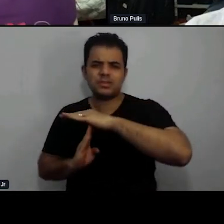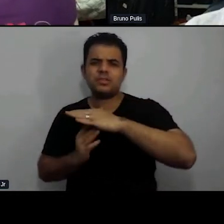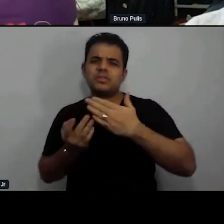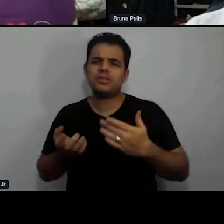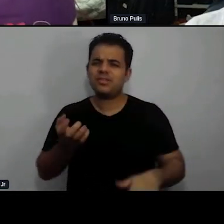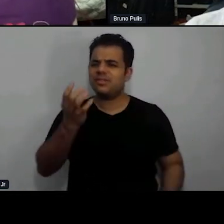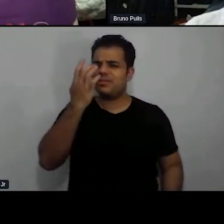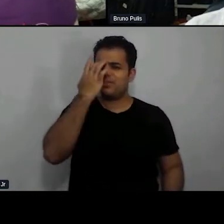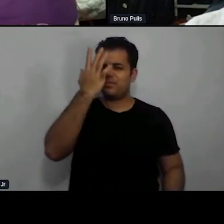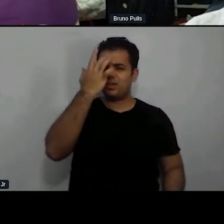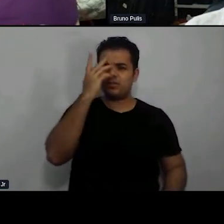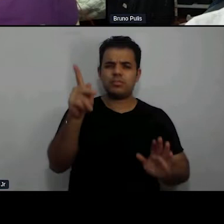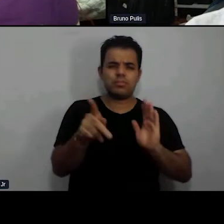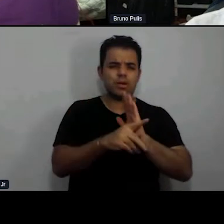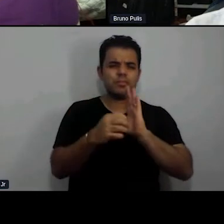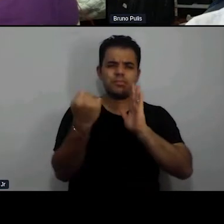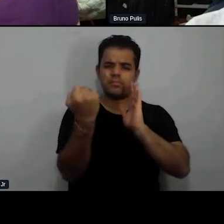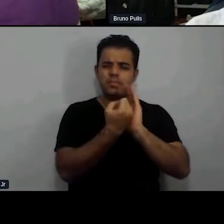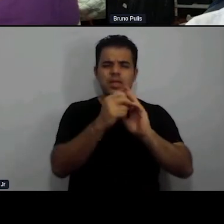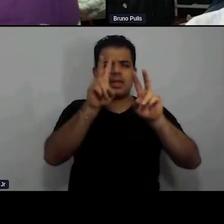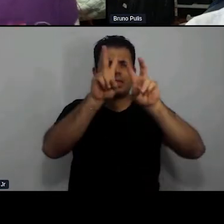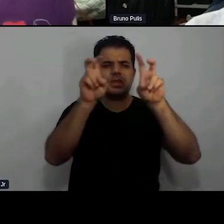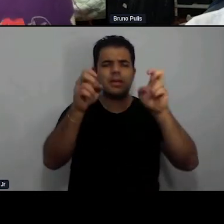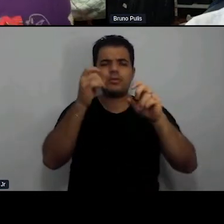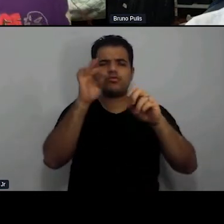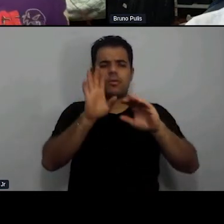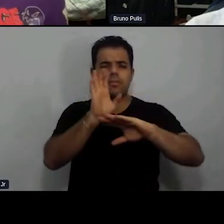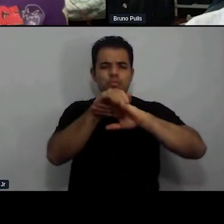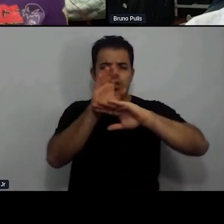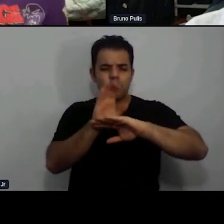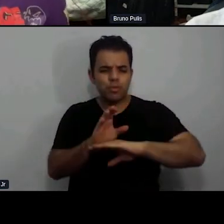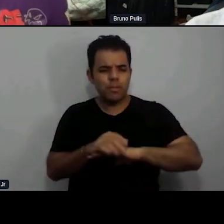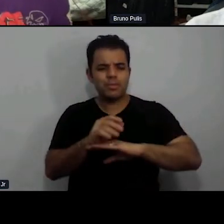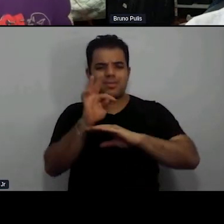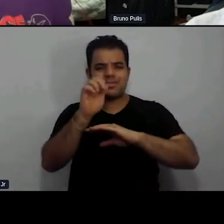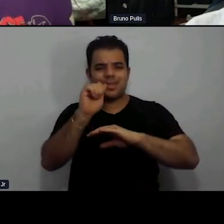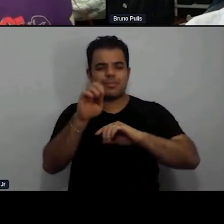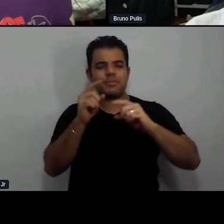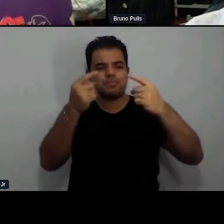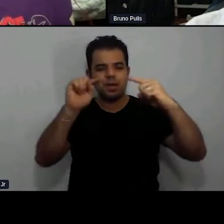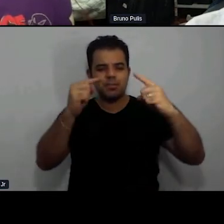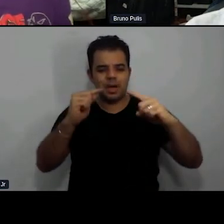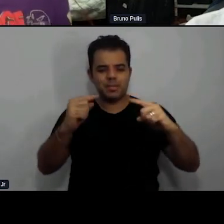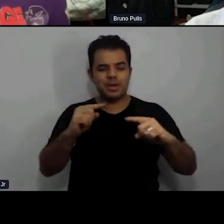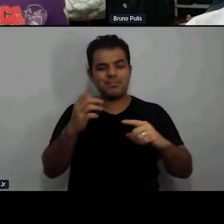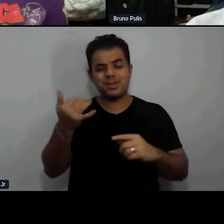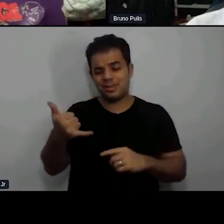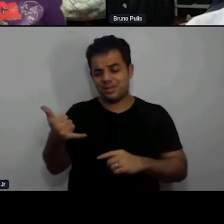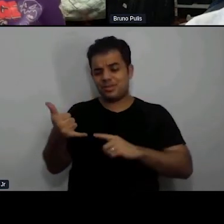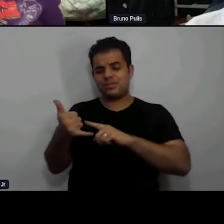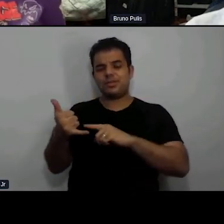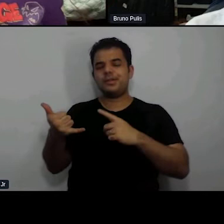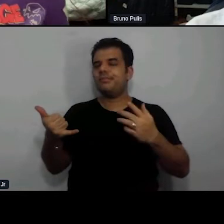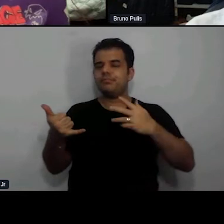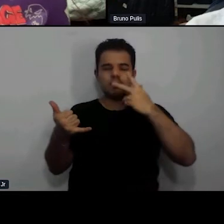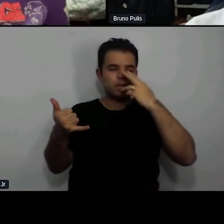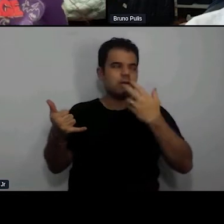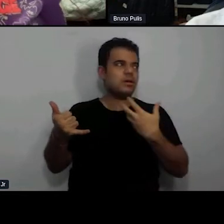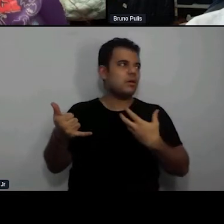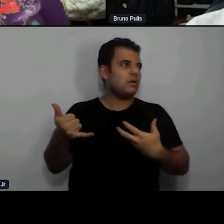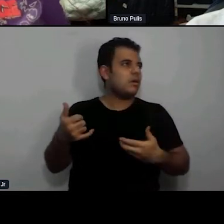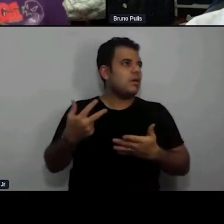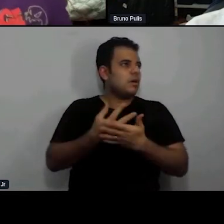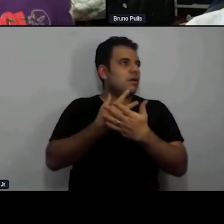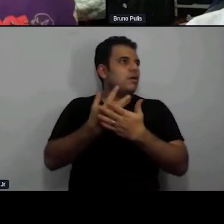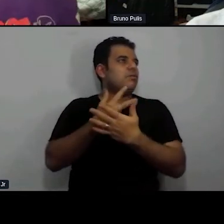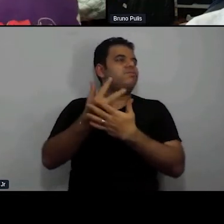fácil quando eu já tenho marcado por títulos e ir pulando as sessões, sabe? Mas é um erro tão comum no mobile que acaba desanimando. E eu vejo